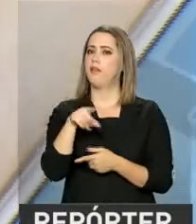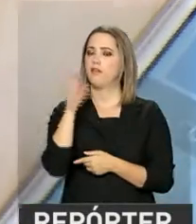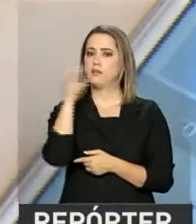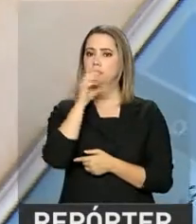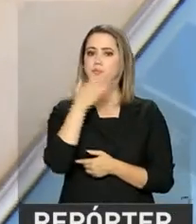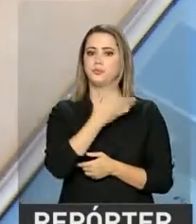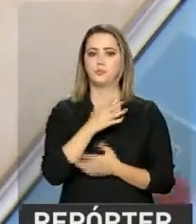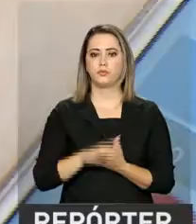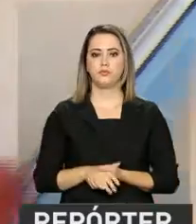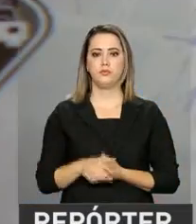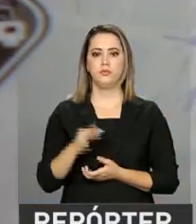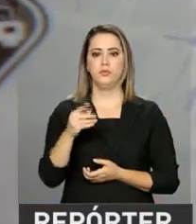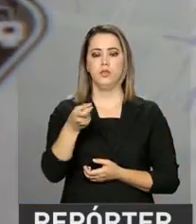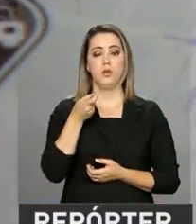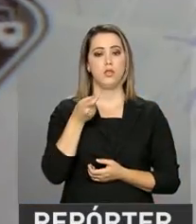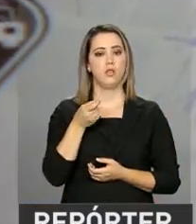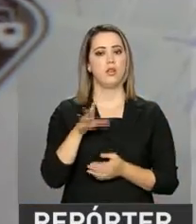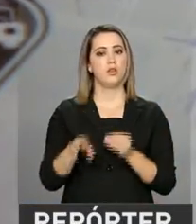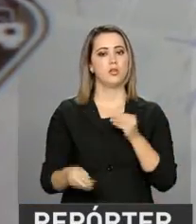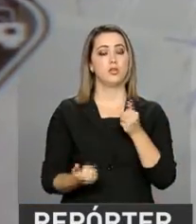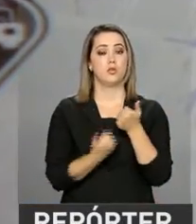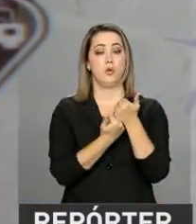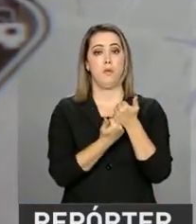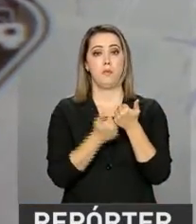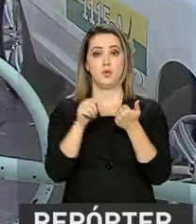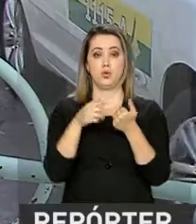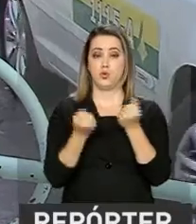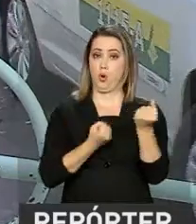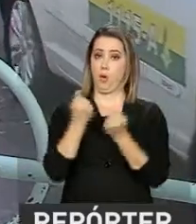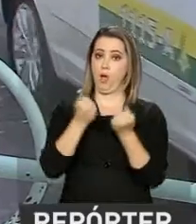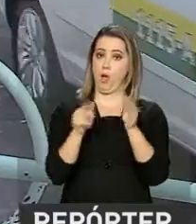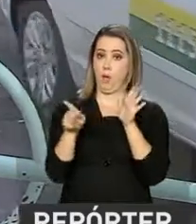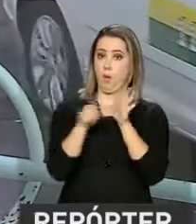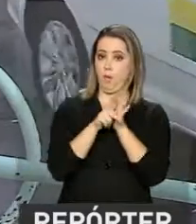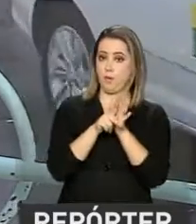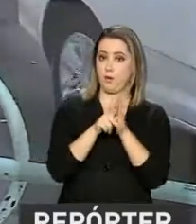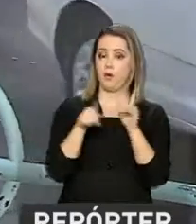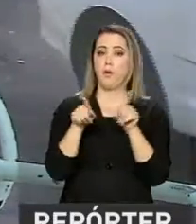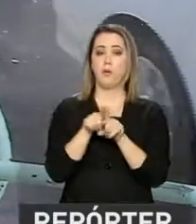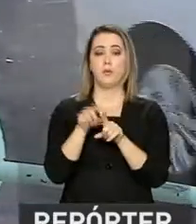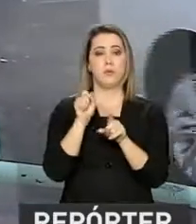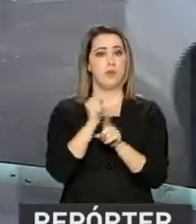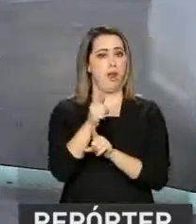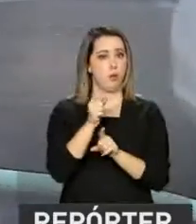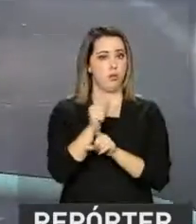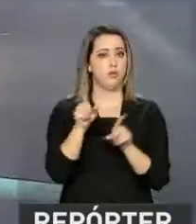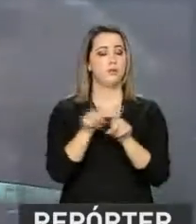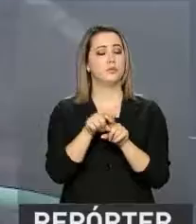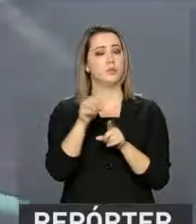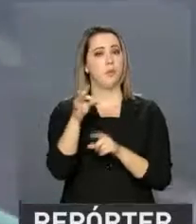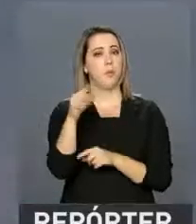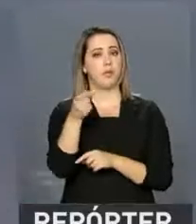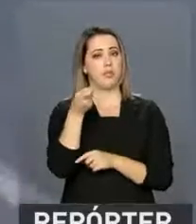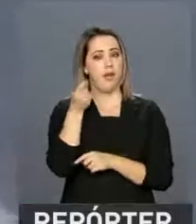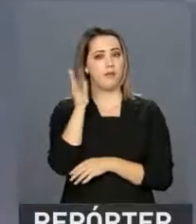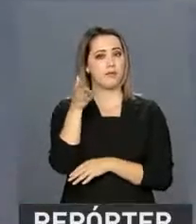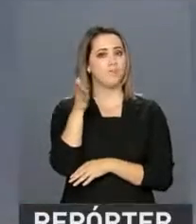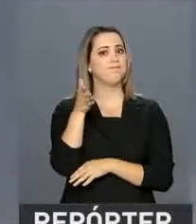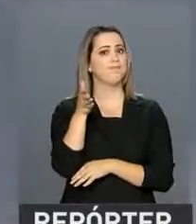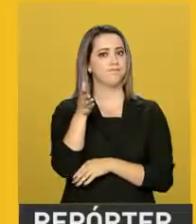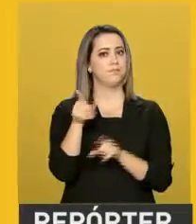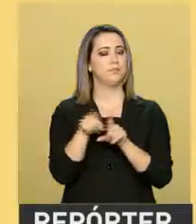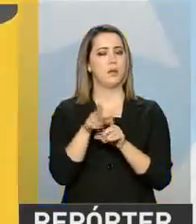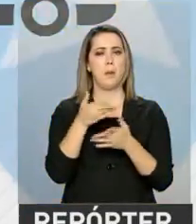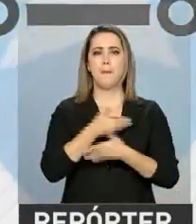táxi goze substituiu carros próprios e locados por ta reduzindo custos e levando a economia para os cofres públicos